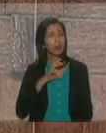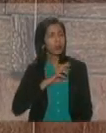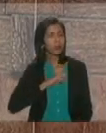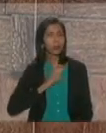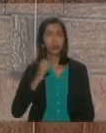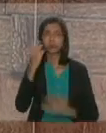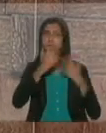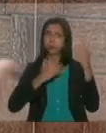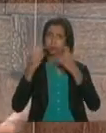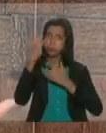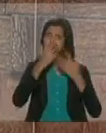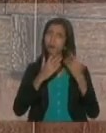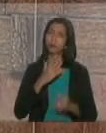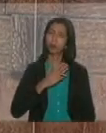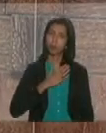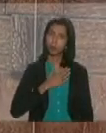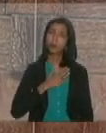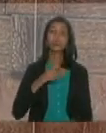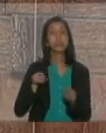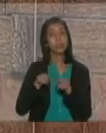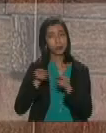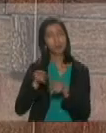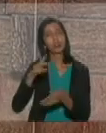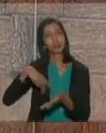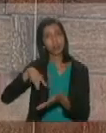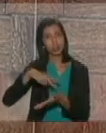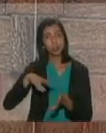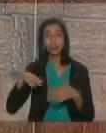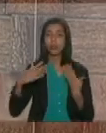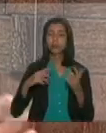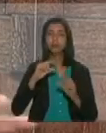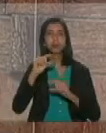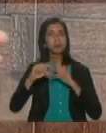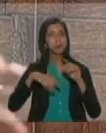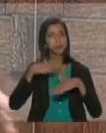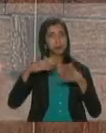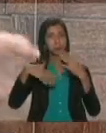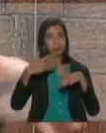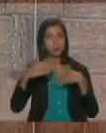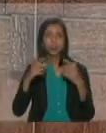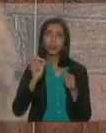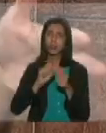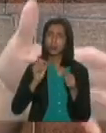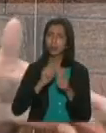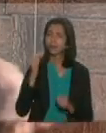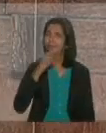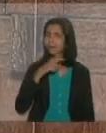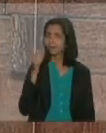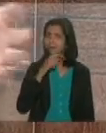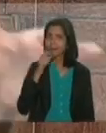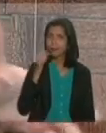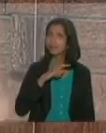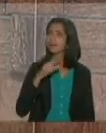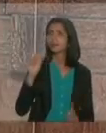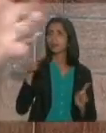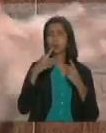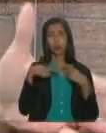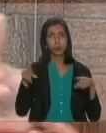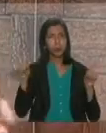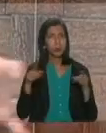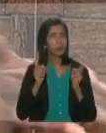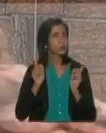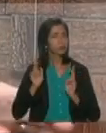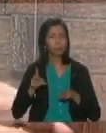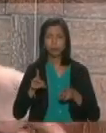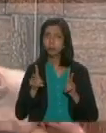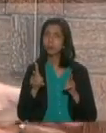adoro música, tenho um link forte com isso e com a dança. E aí, aos poucos, eu fui fazendo muita comédia, musical,